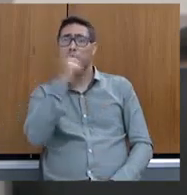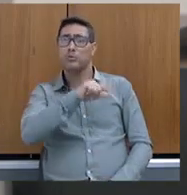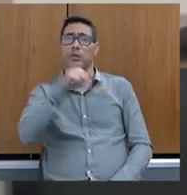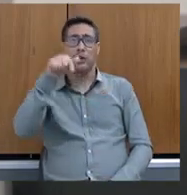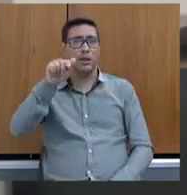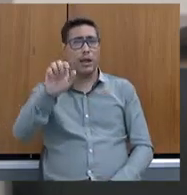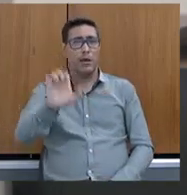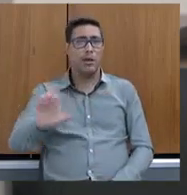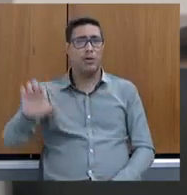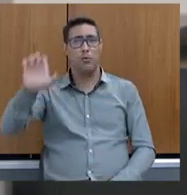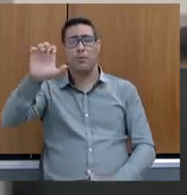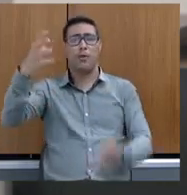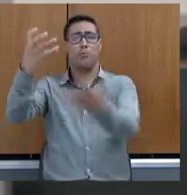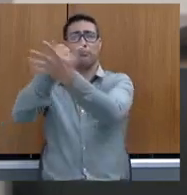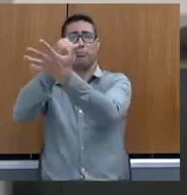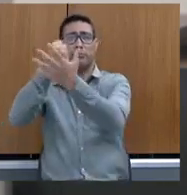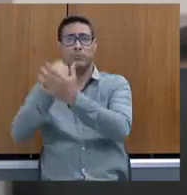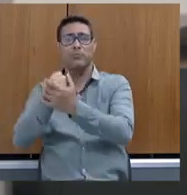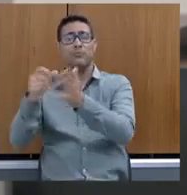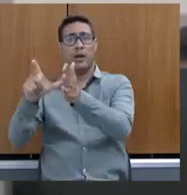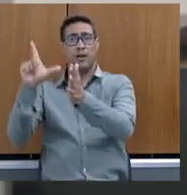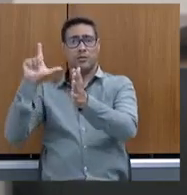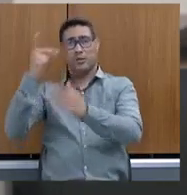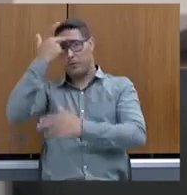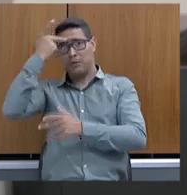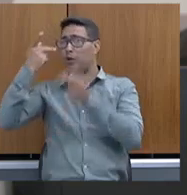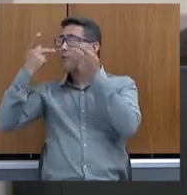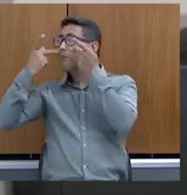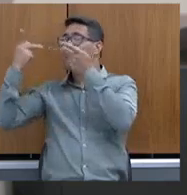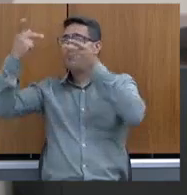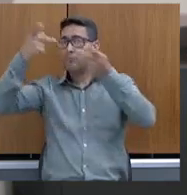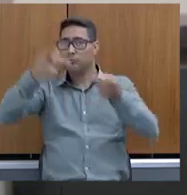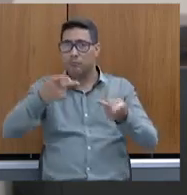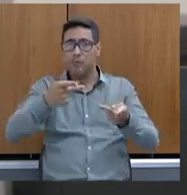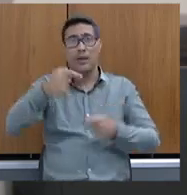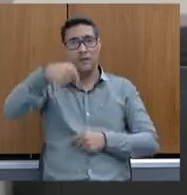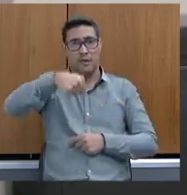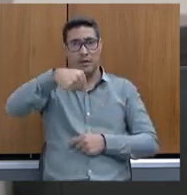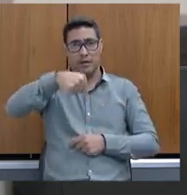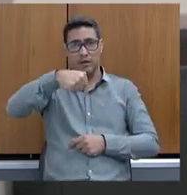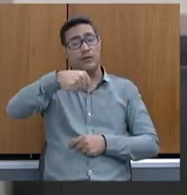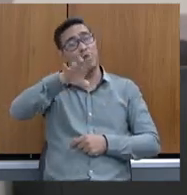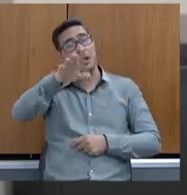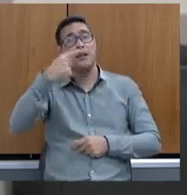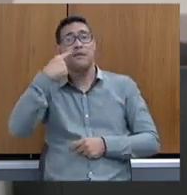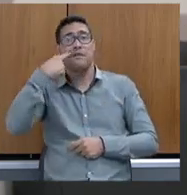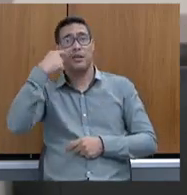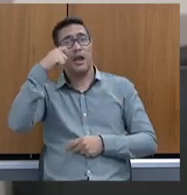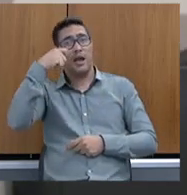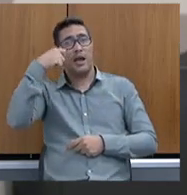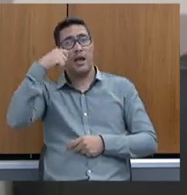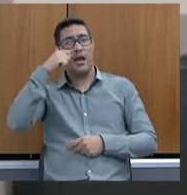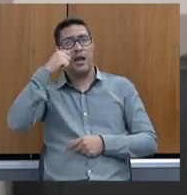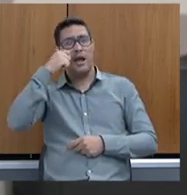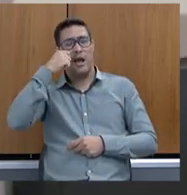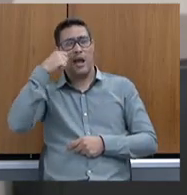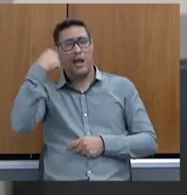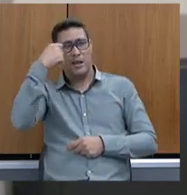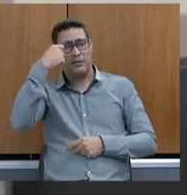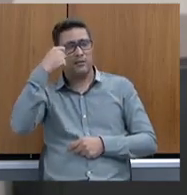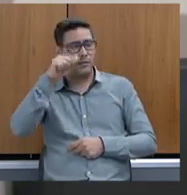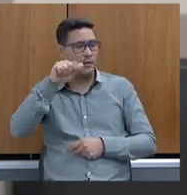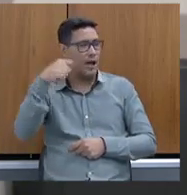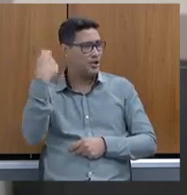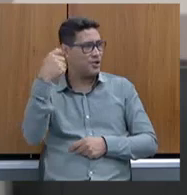que antes nós tínhamos um turista que vinha de Portugal que vinha da Argentina que não é que é importante mas